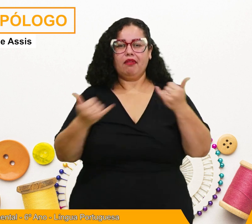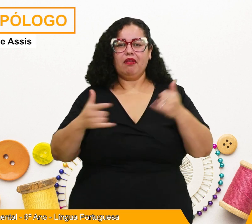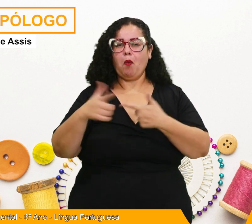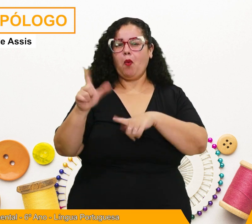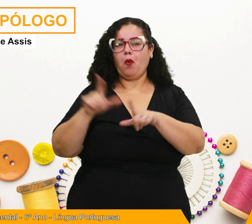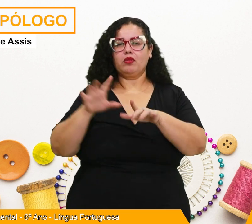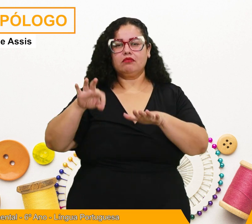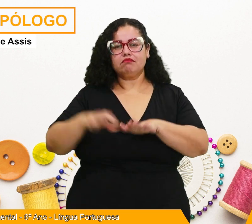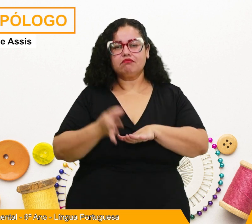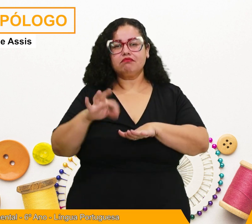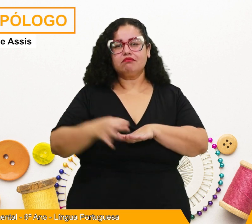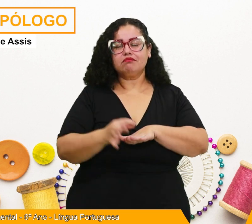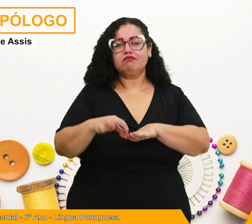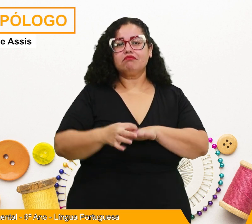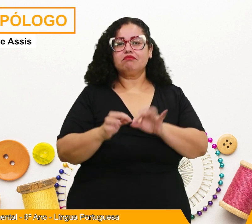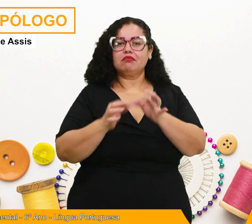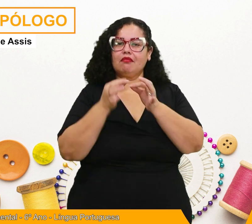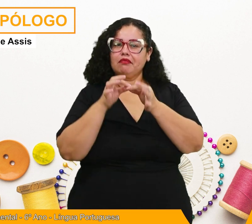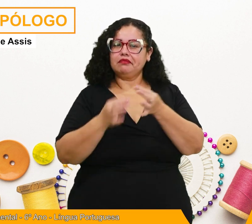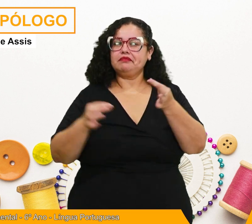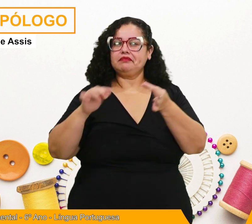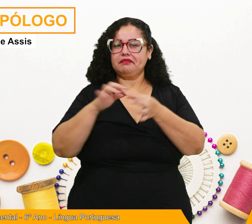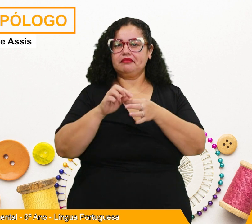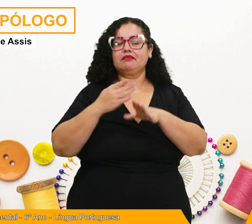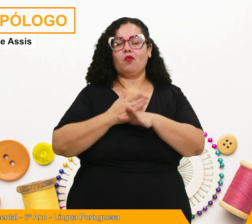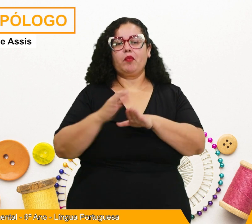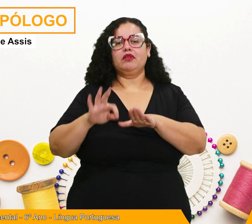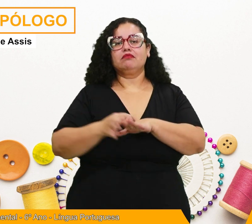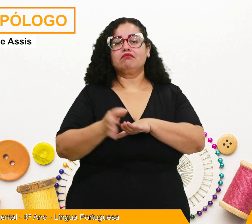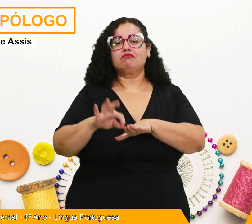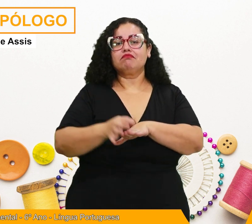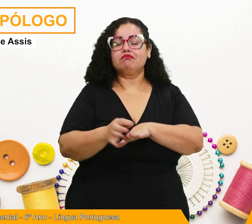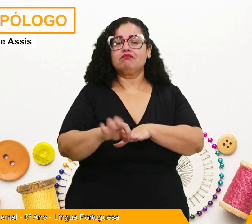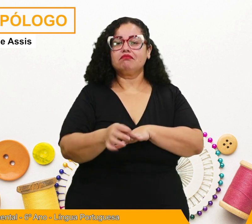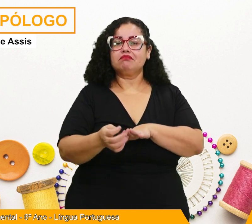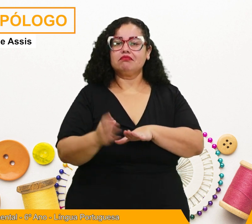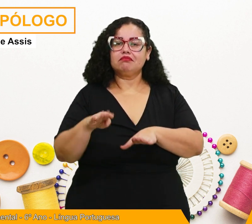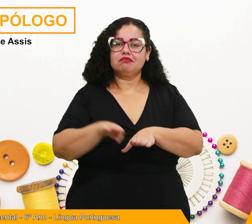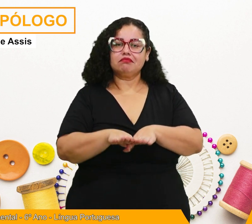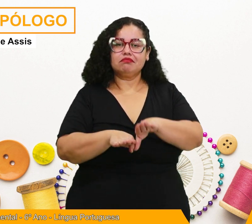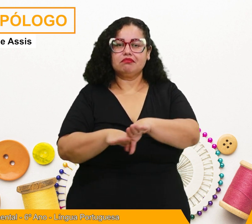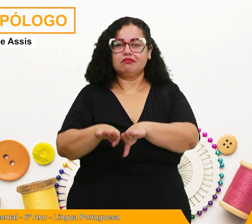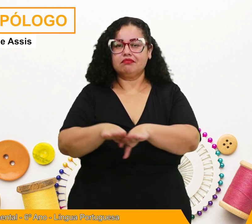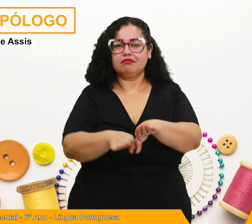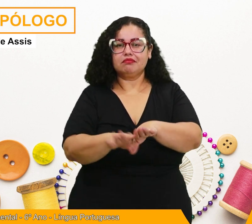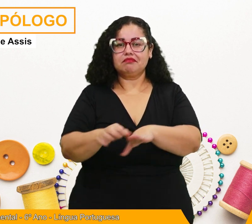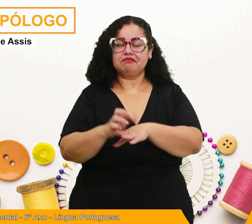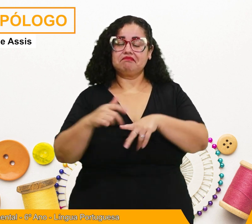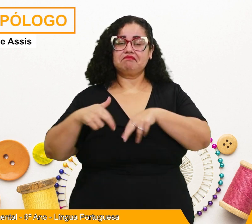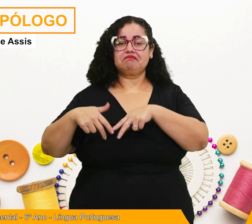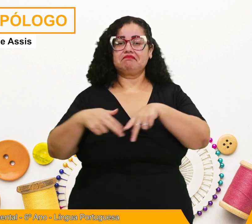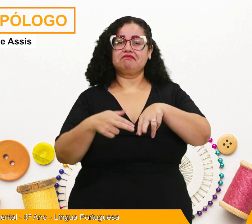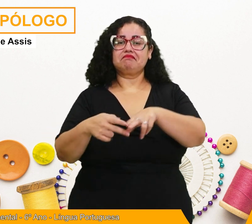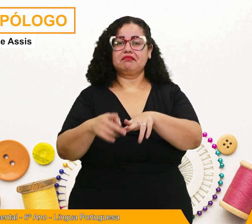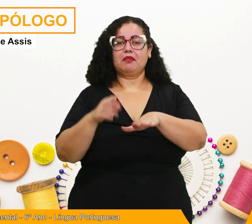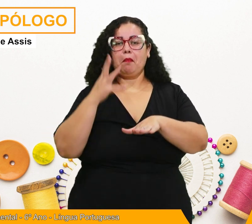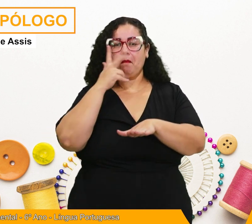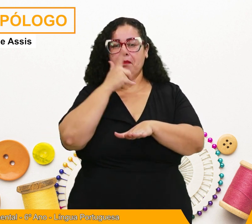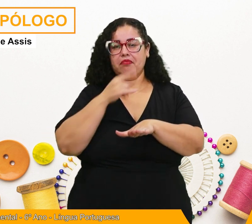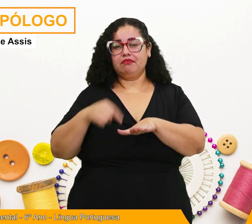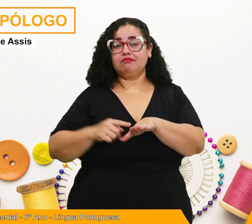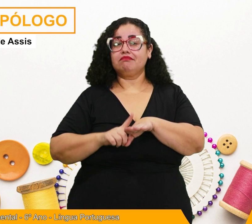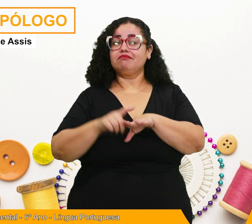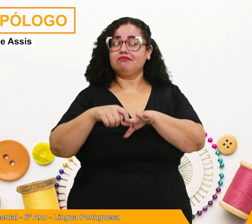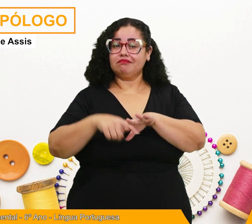linha, enfiou a linha na agulha e entrou a coser. Uma e outra iam andando orgulhosas pelo pano